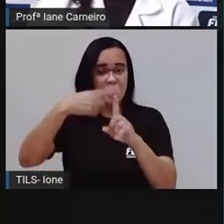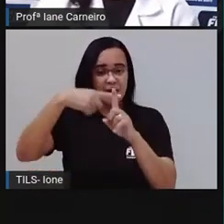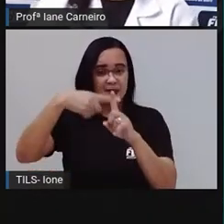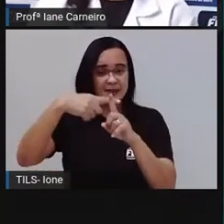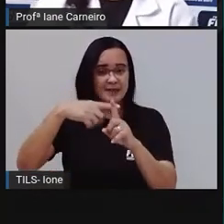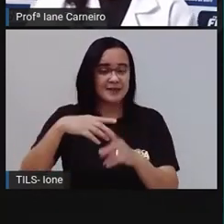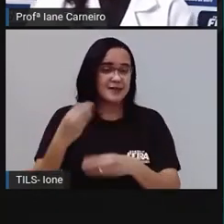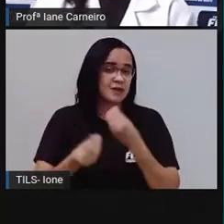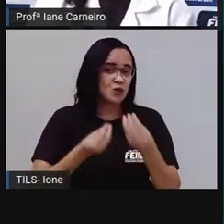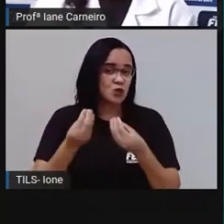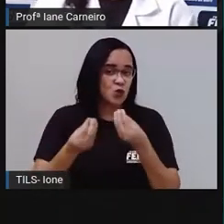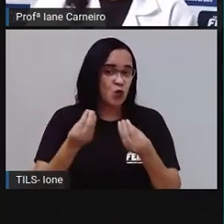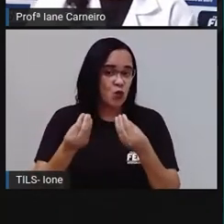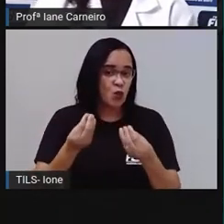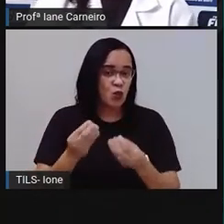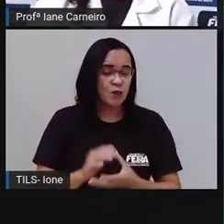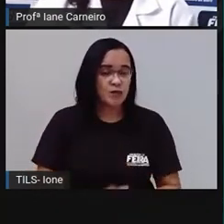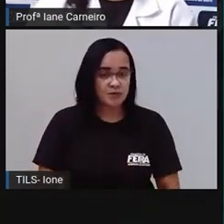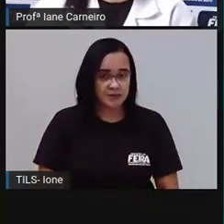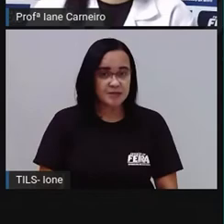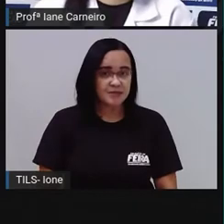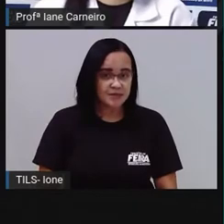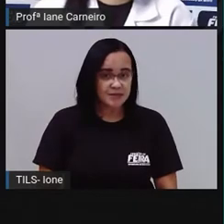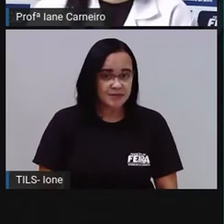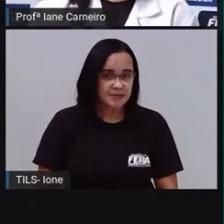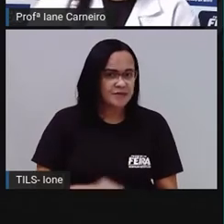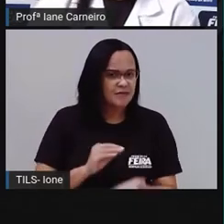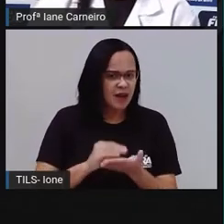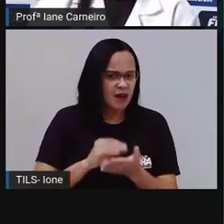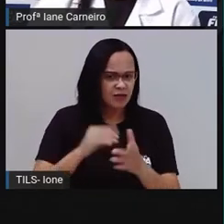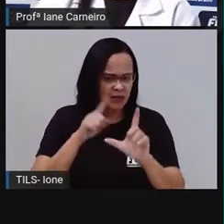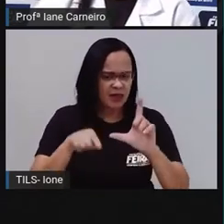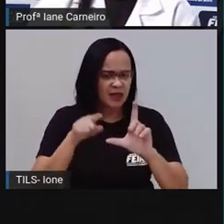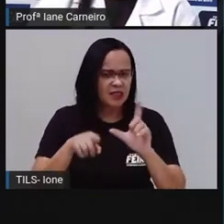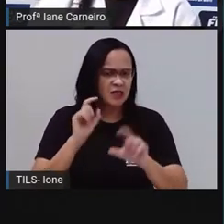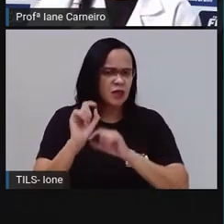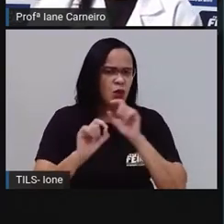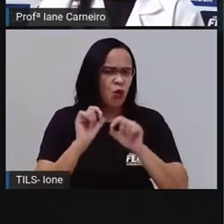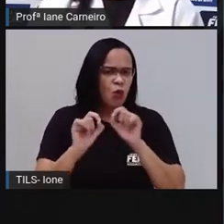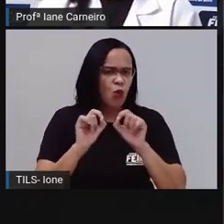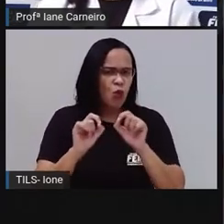uma anta para ir a um altar?